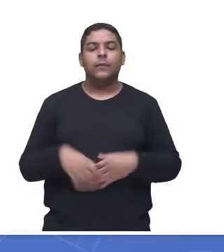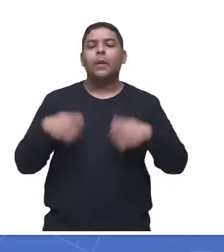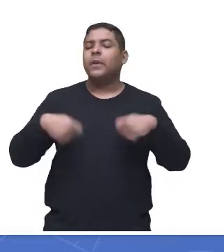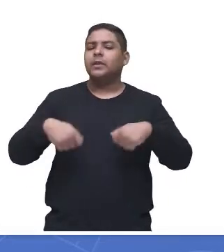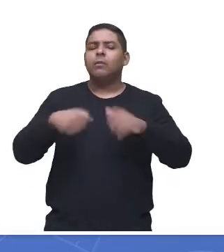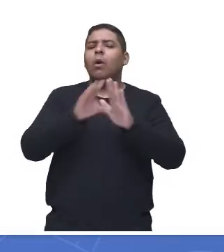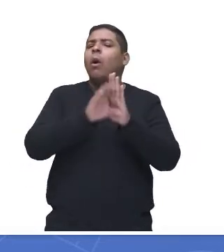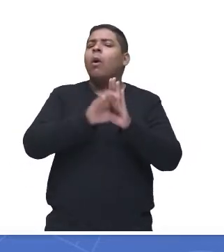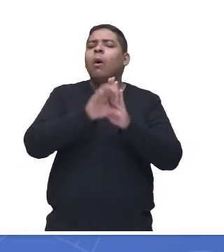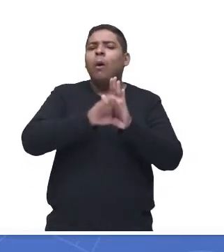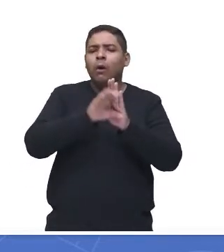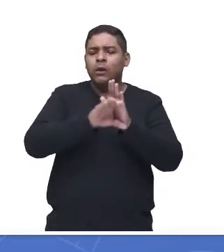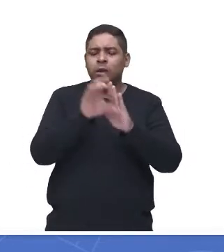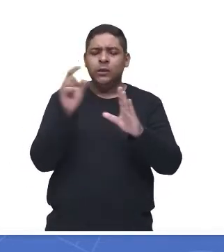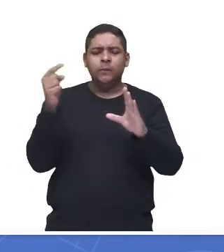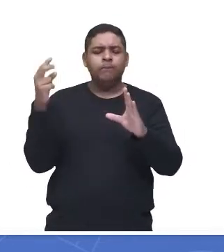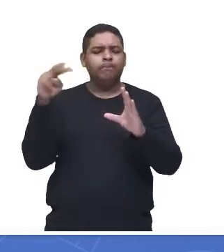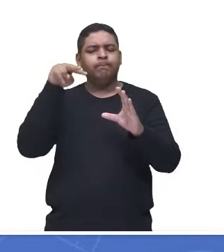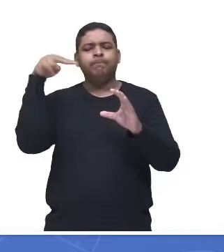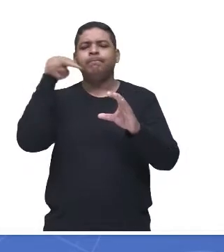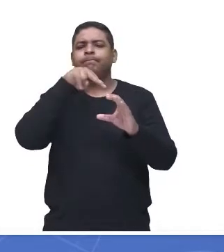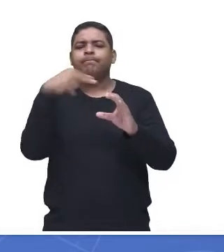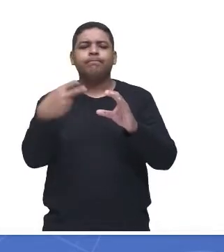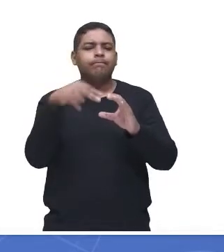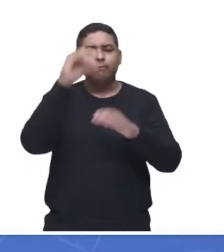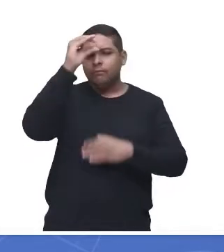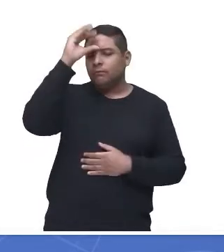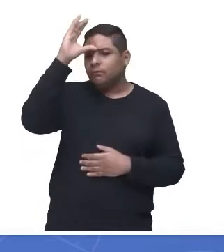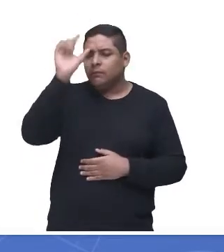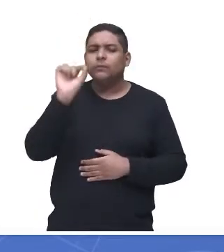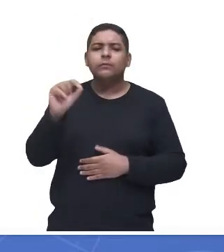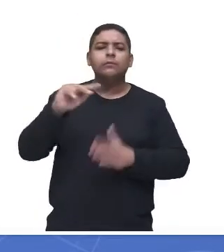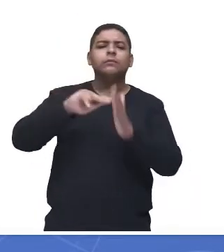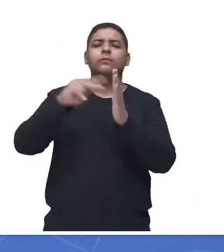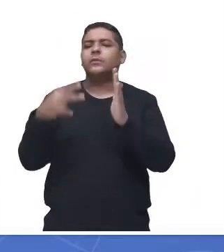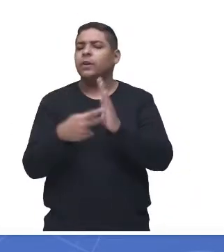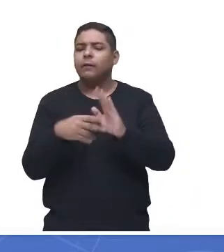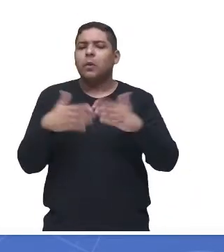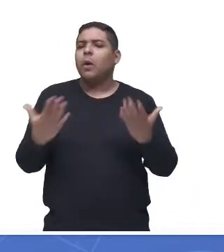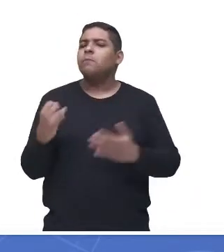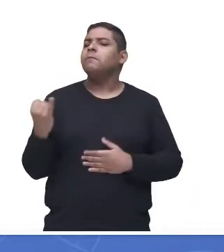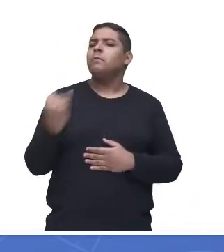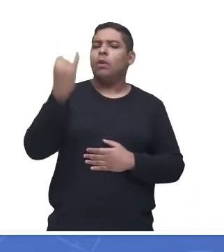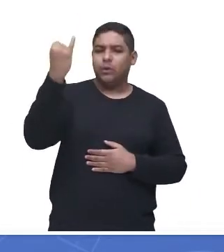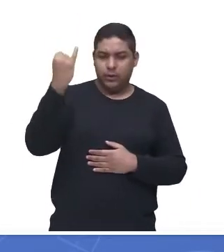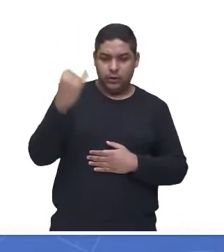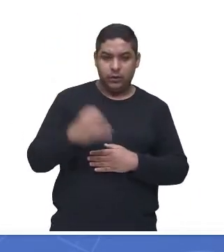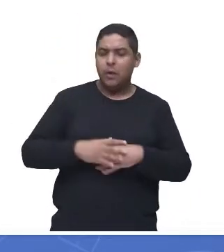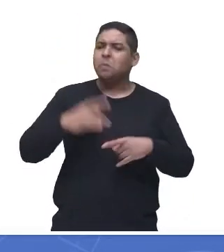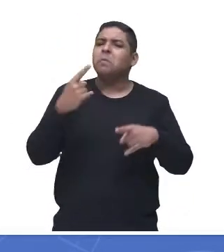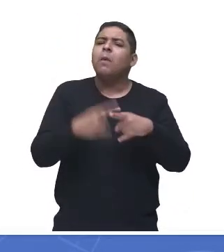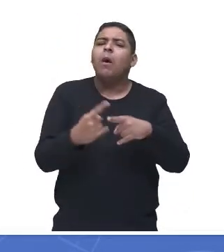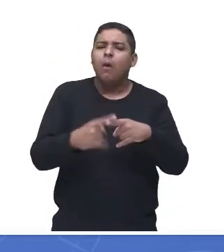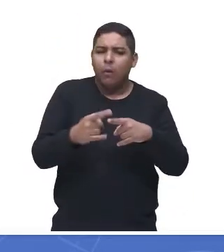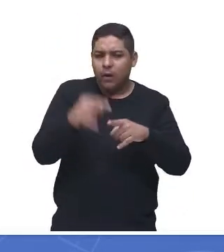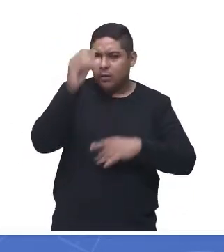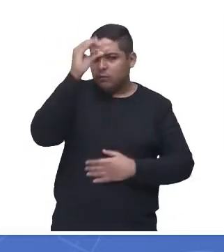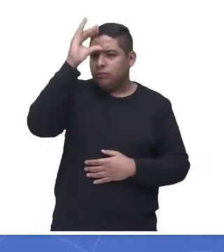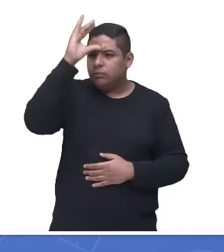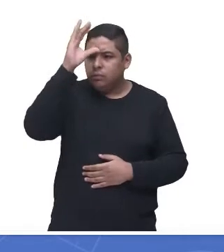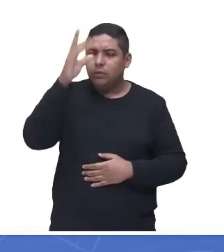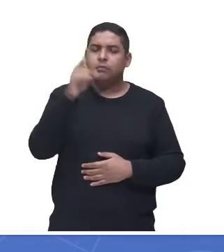ponto de vista do conhecimento, né? O que quer dizer, qual a importância e porquê desses conhecimentos, né, que eles